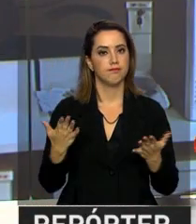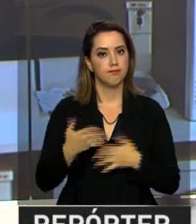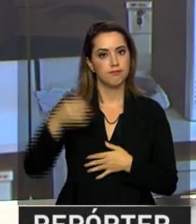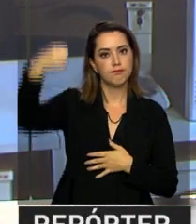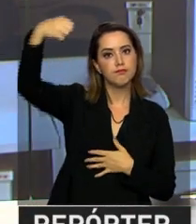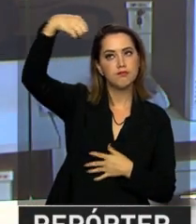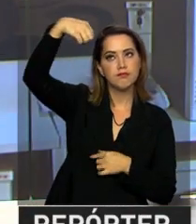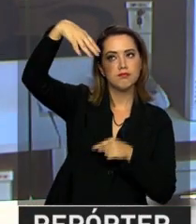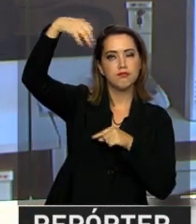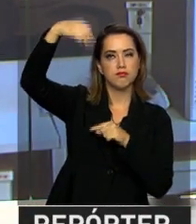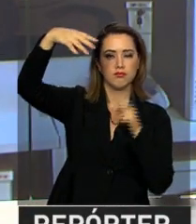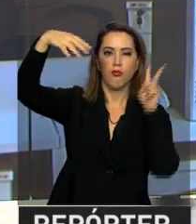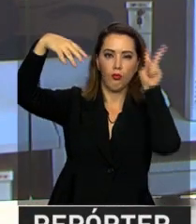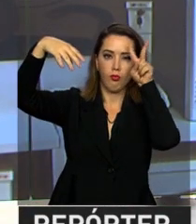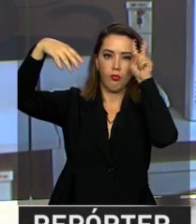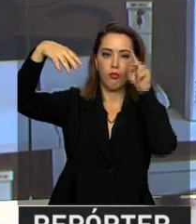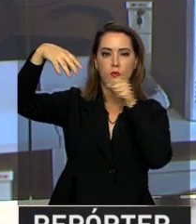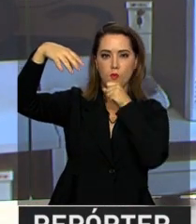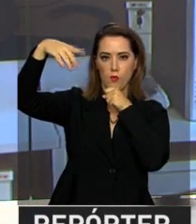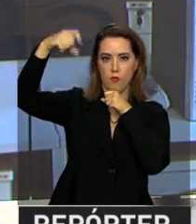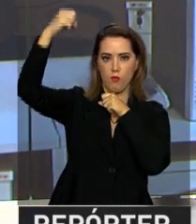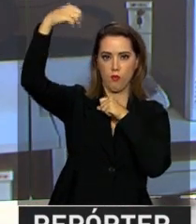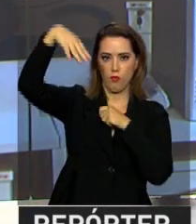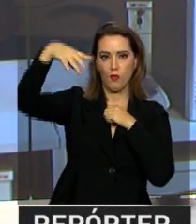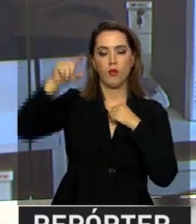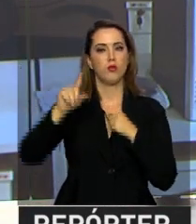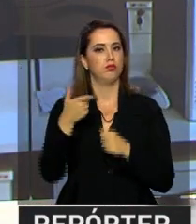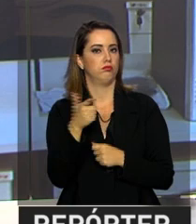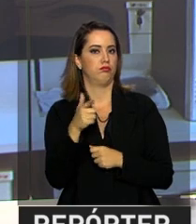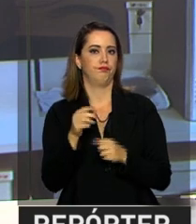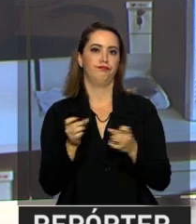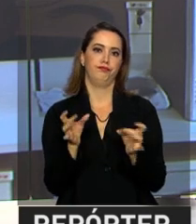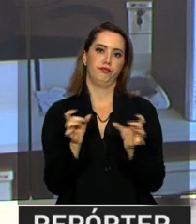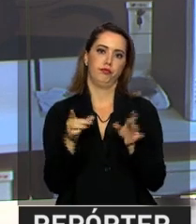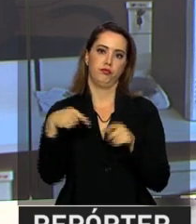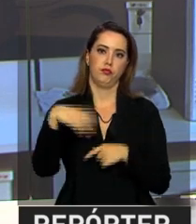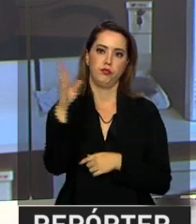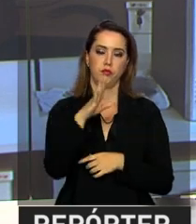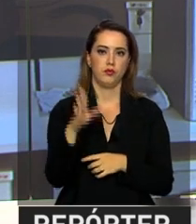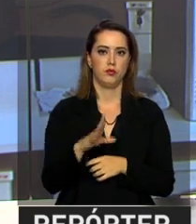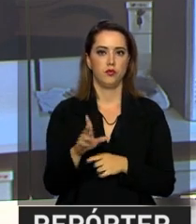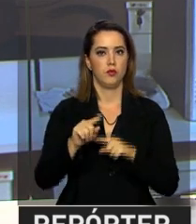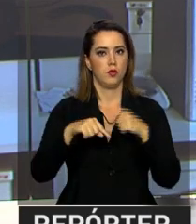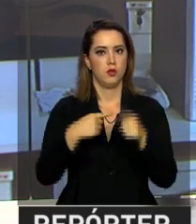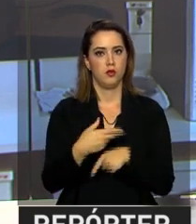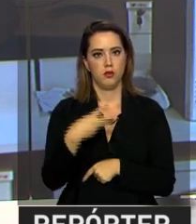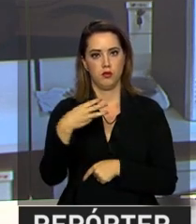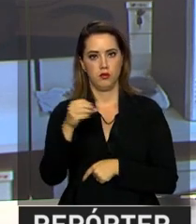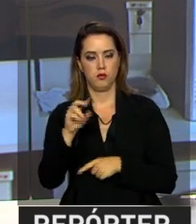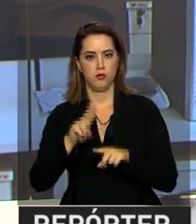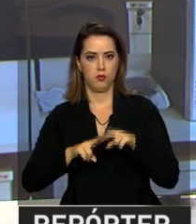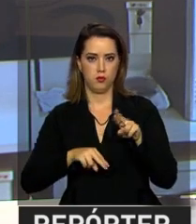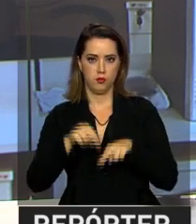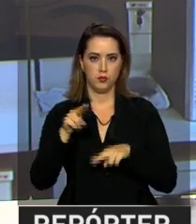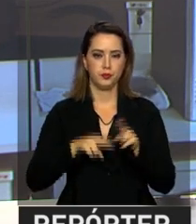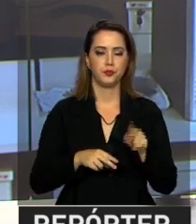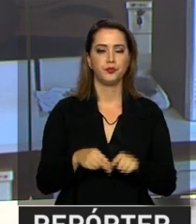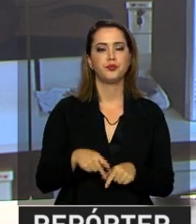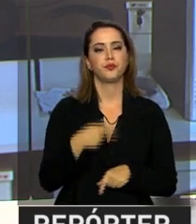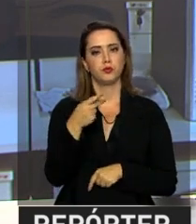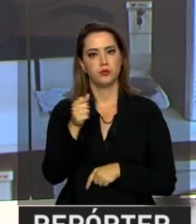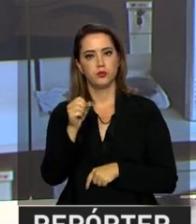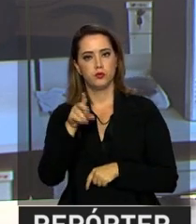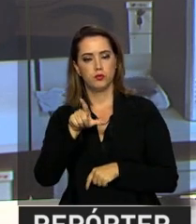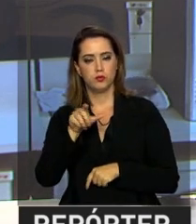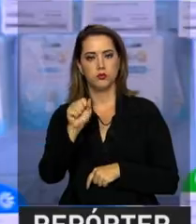lâmpadas incandescentes não serão mais vendidas no Brasil a partir do dia 30 de Junho Paola de hort tem os